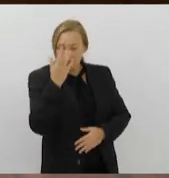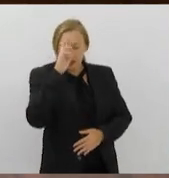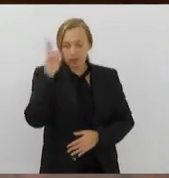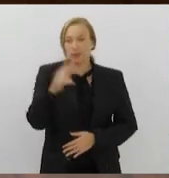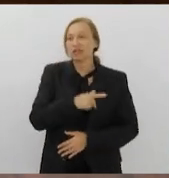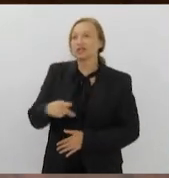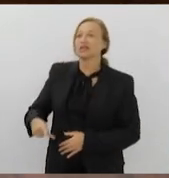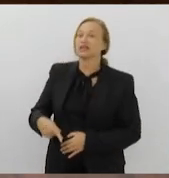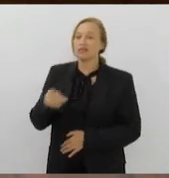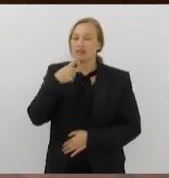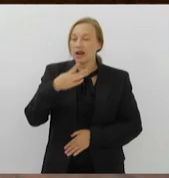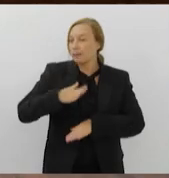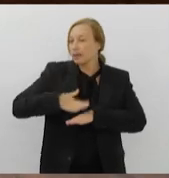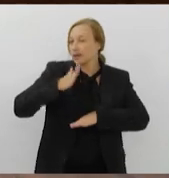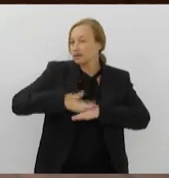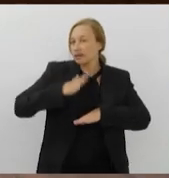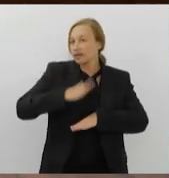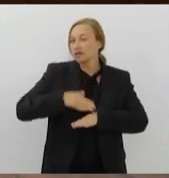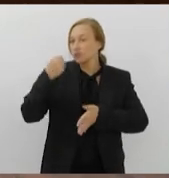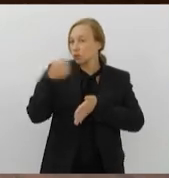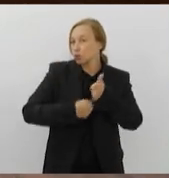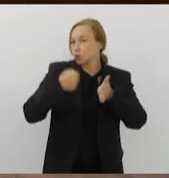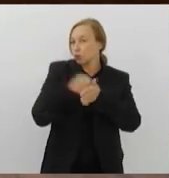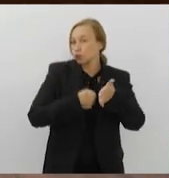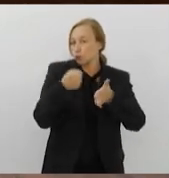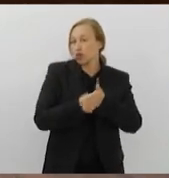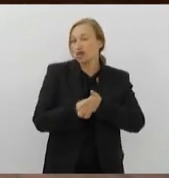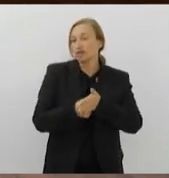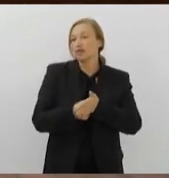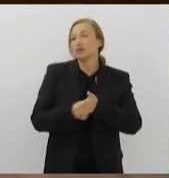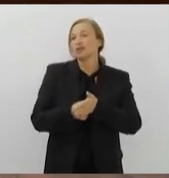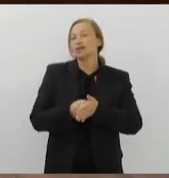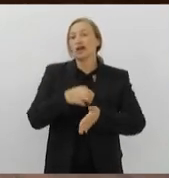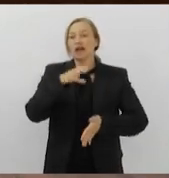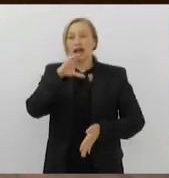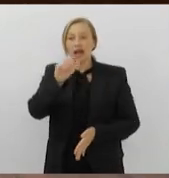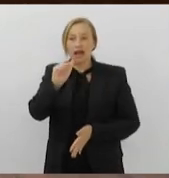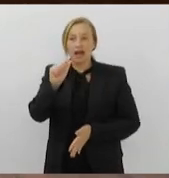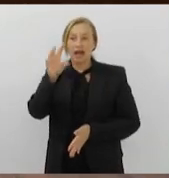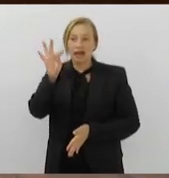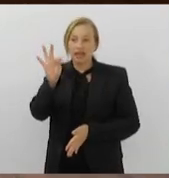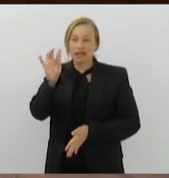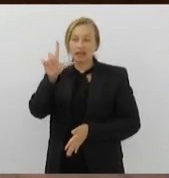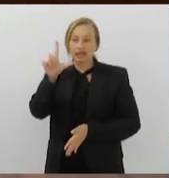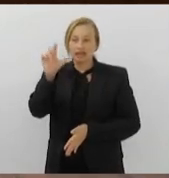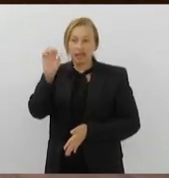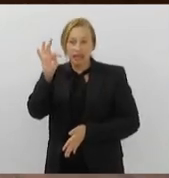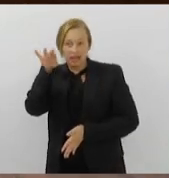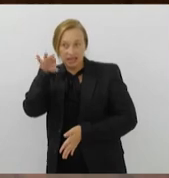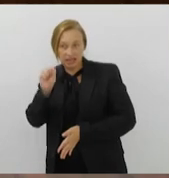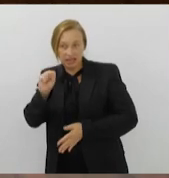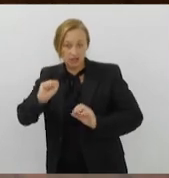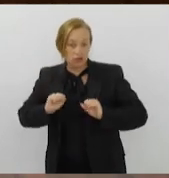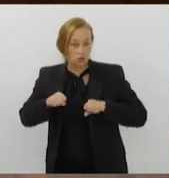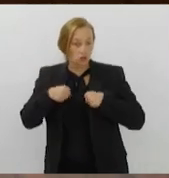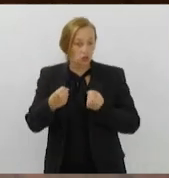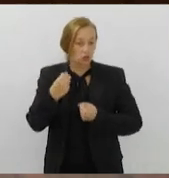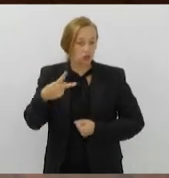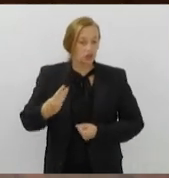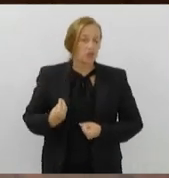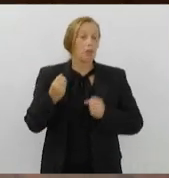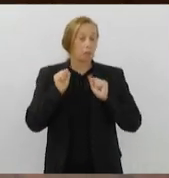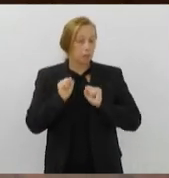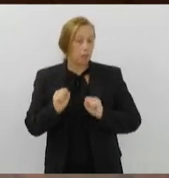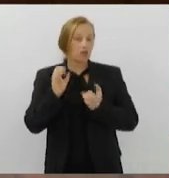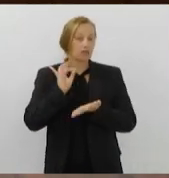que cada vez mais temos lutado para que atletas paralímpicos, atletas que dedicam sua vida, possam de